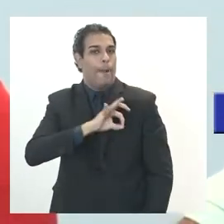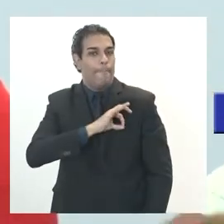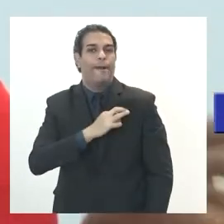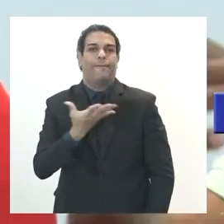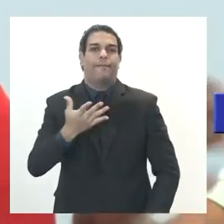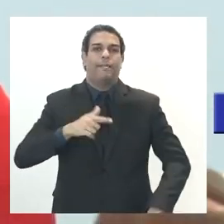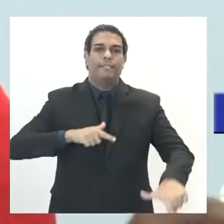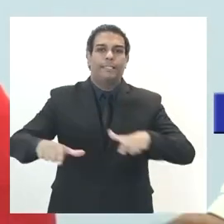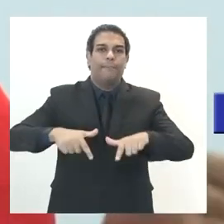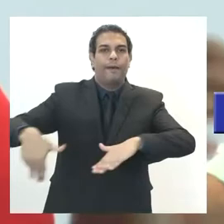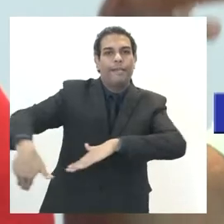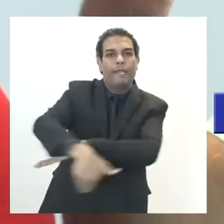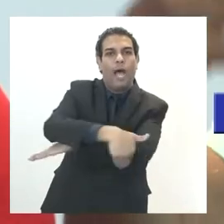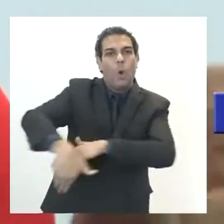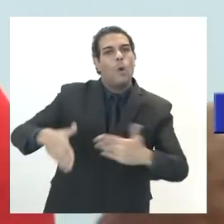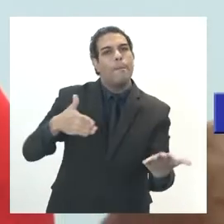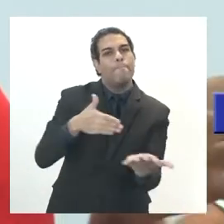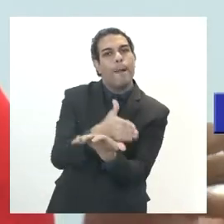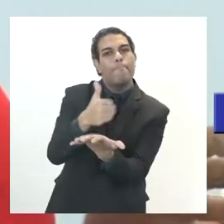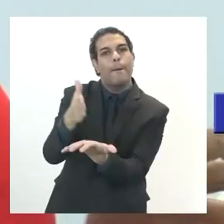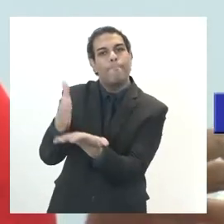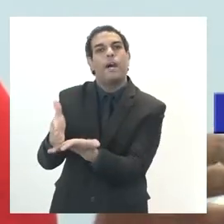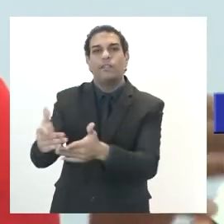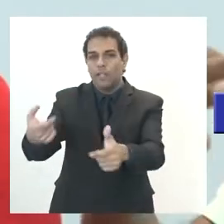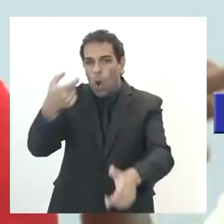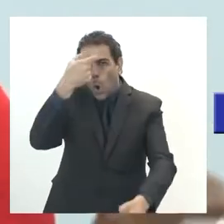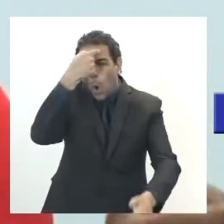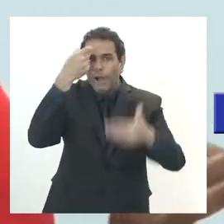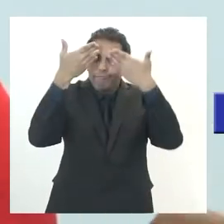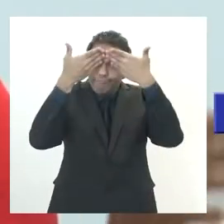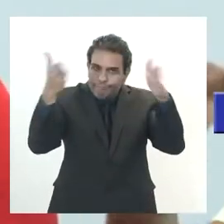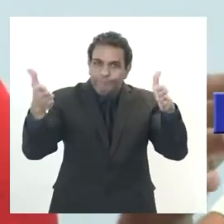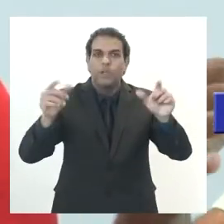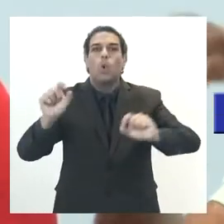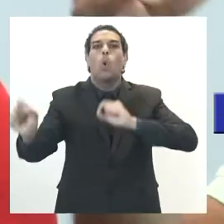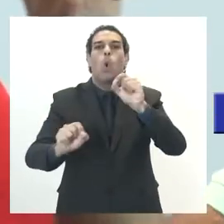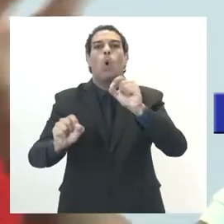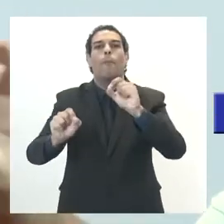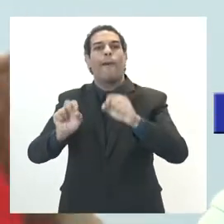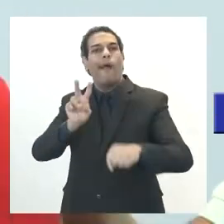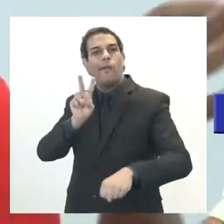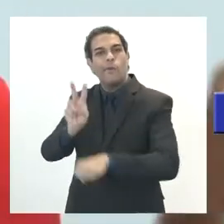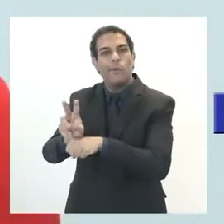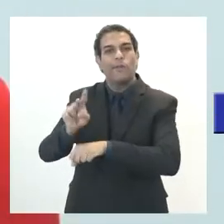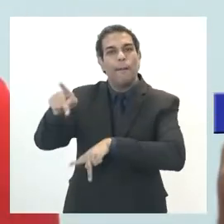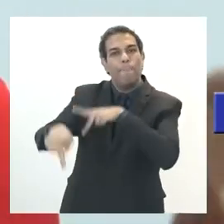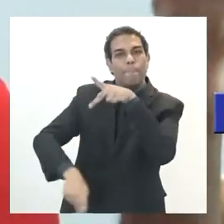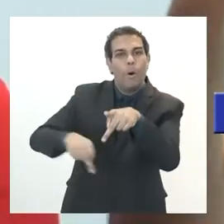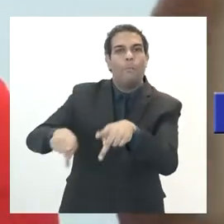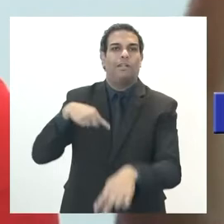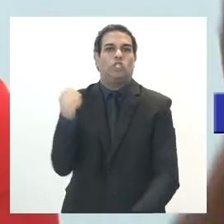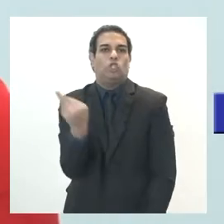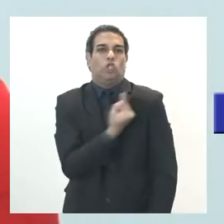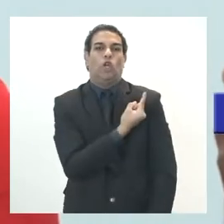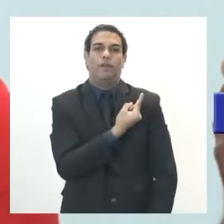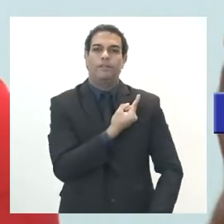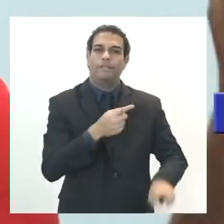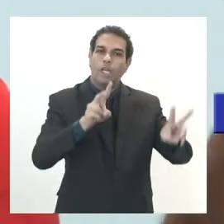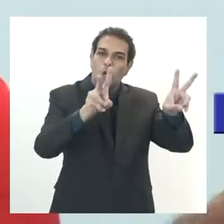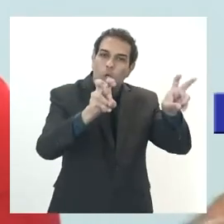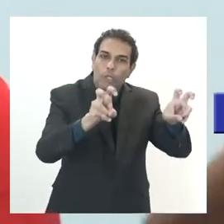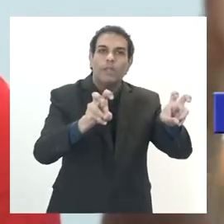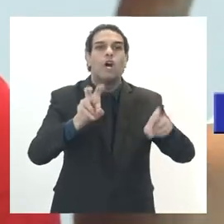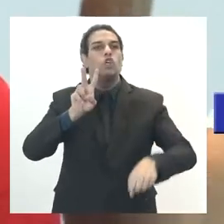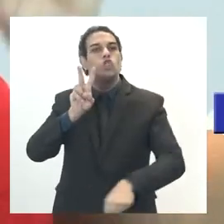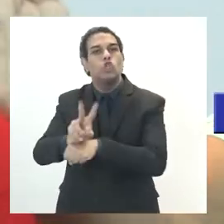estar na rua trabalhando com a plena consciência estaria para defender com o deputado falou que o nosso lema problema da polícia